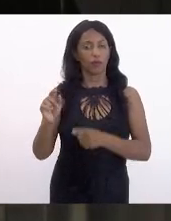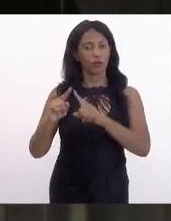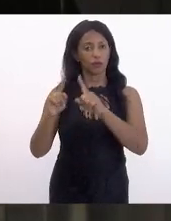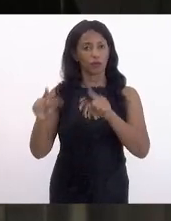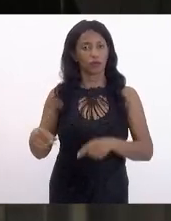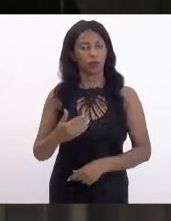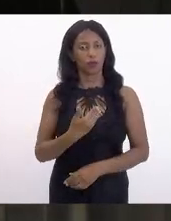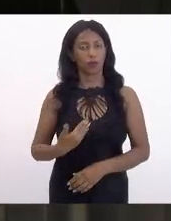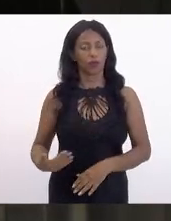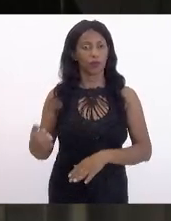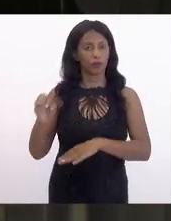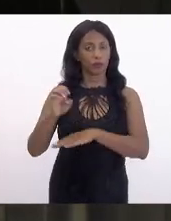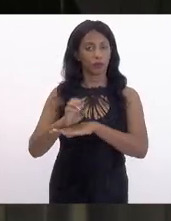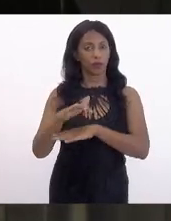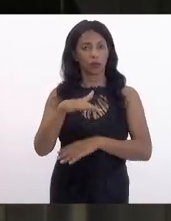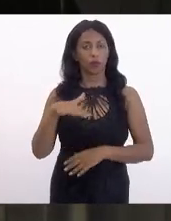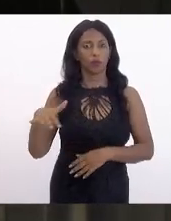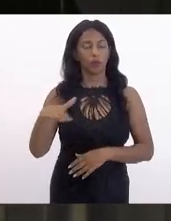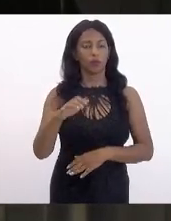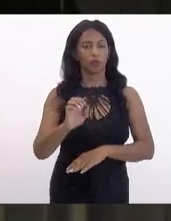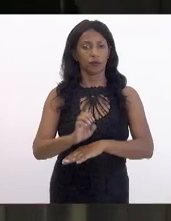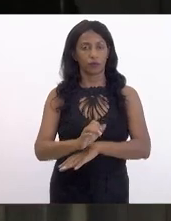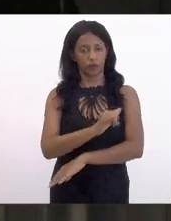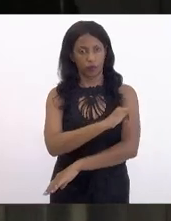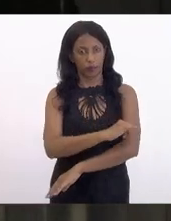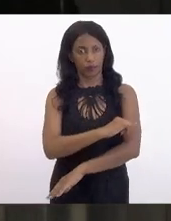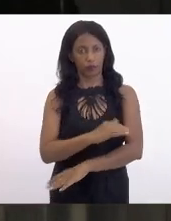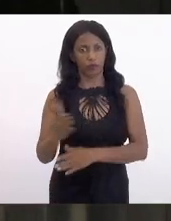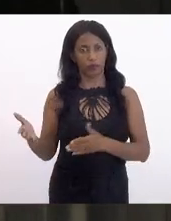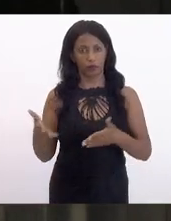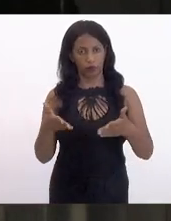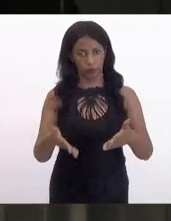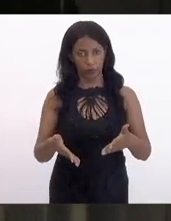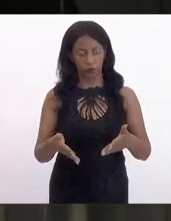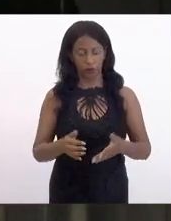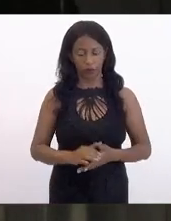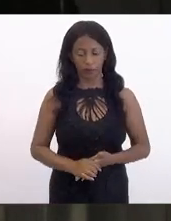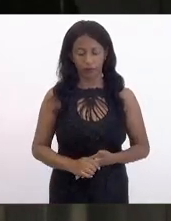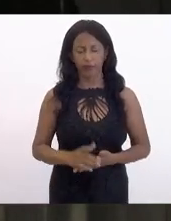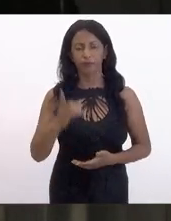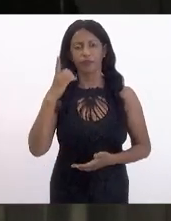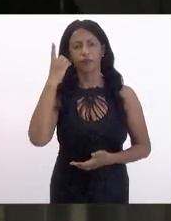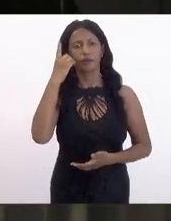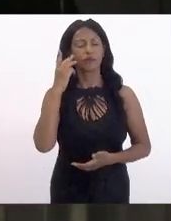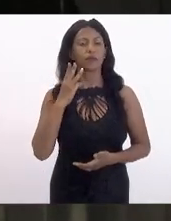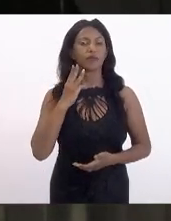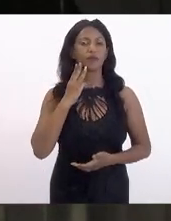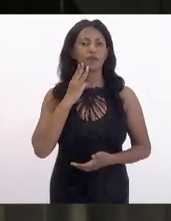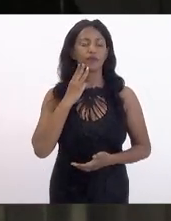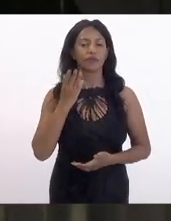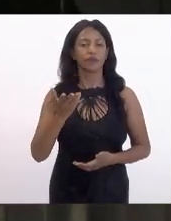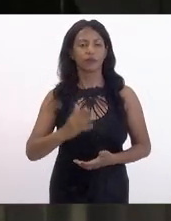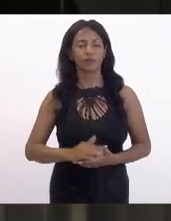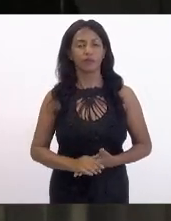estaduais no âmbito do Estado do Rio de Janeiro o deputado waldeck